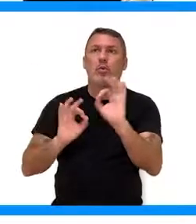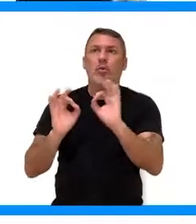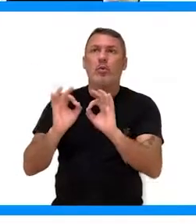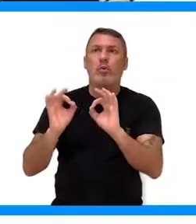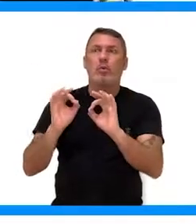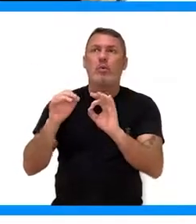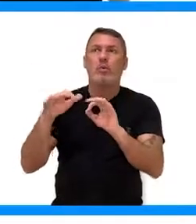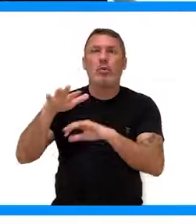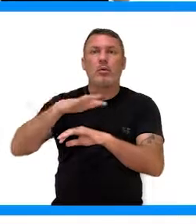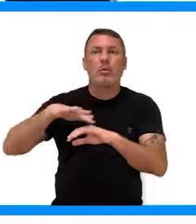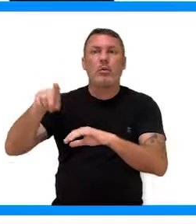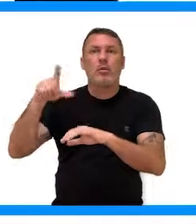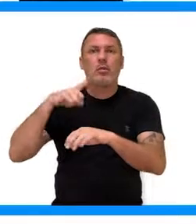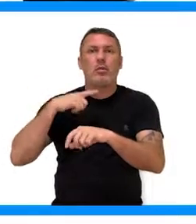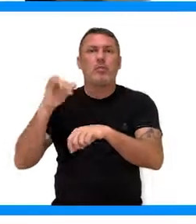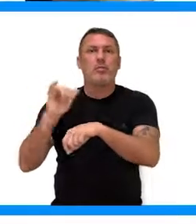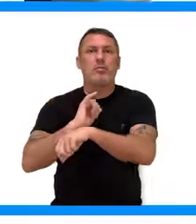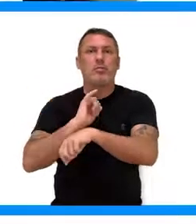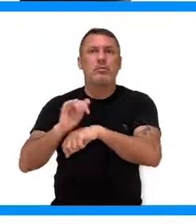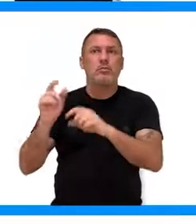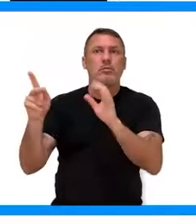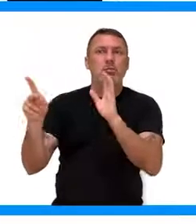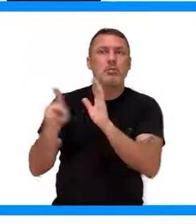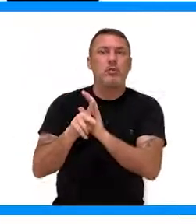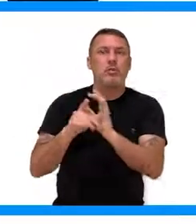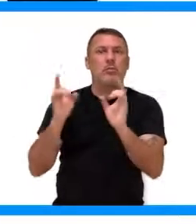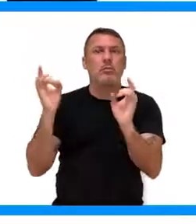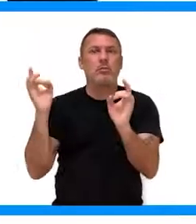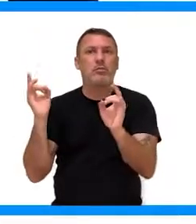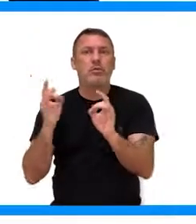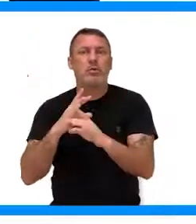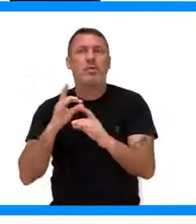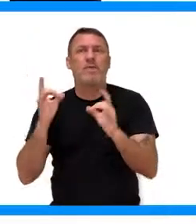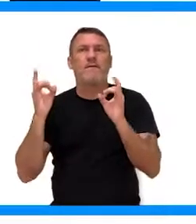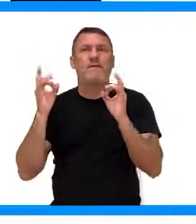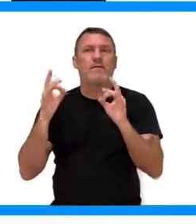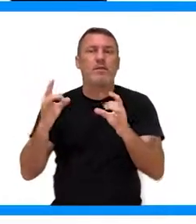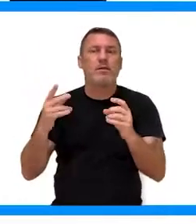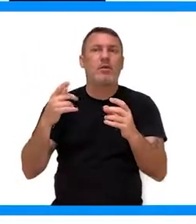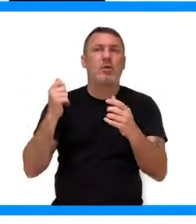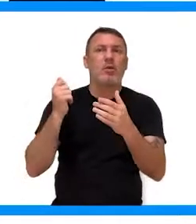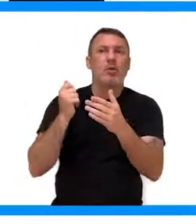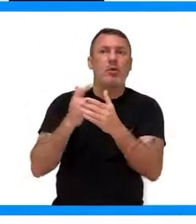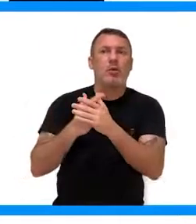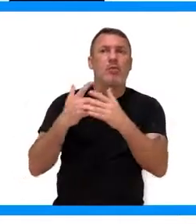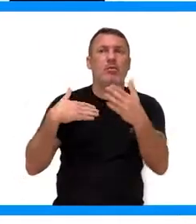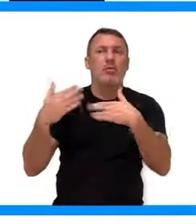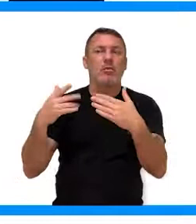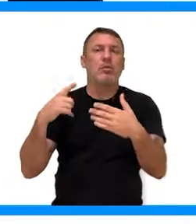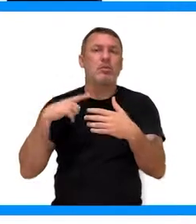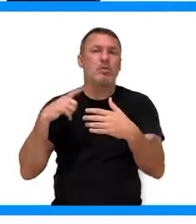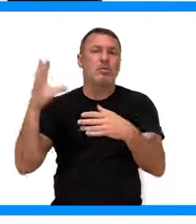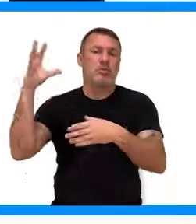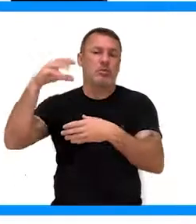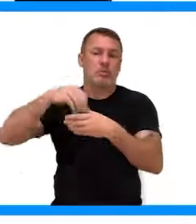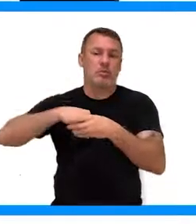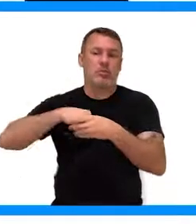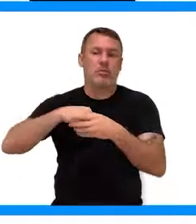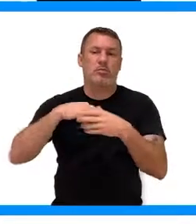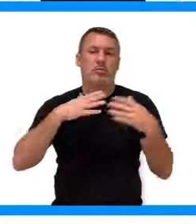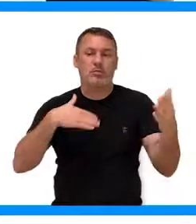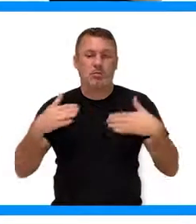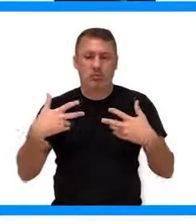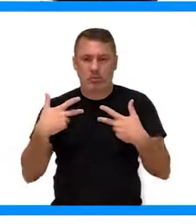Existem estratégias lógicas e respaldos, da forma, da maneira que essas